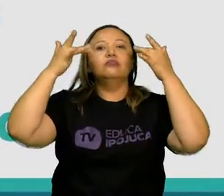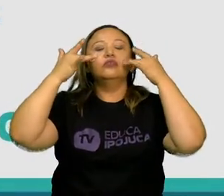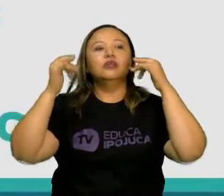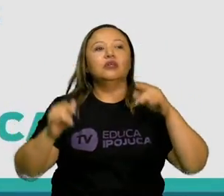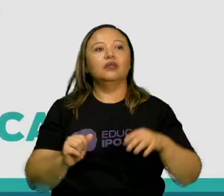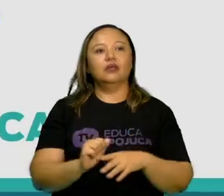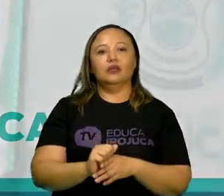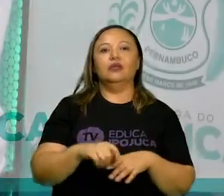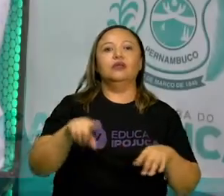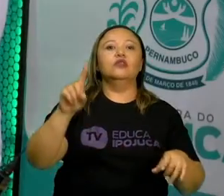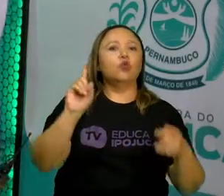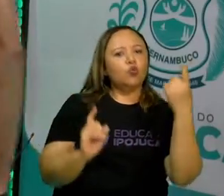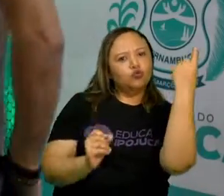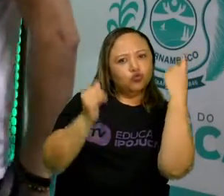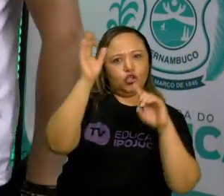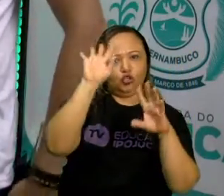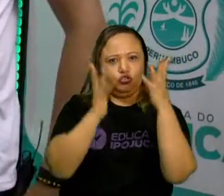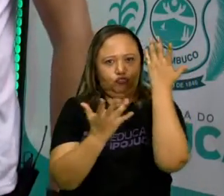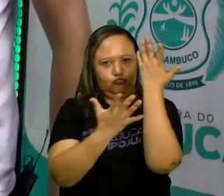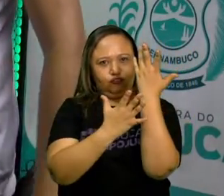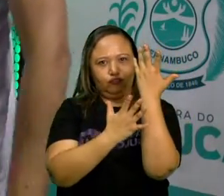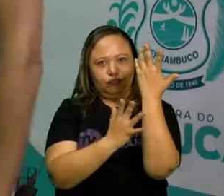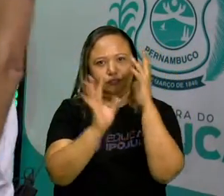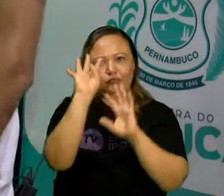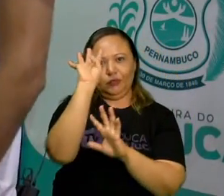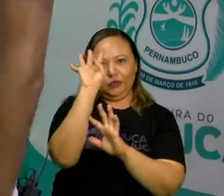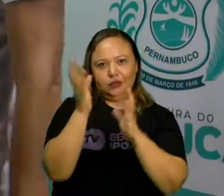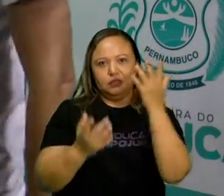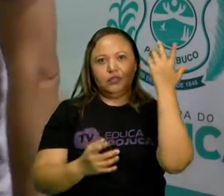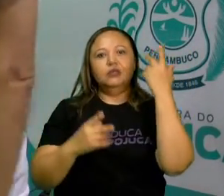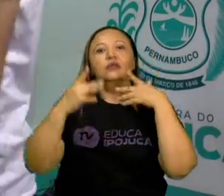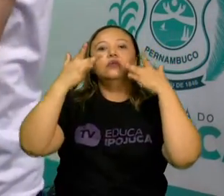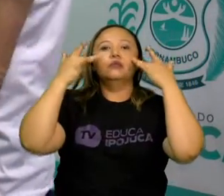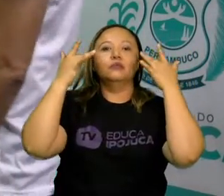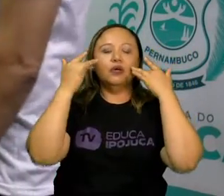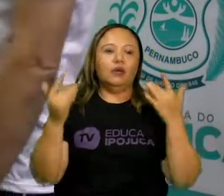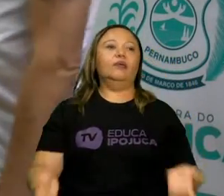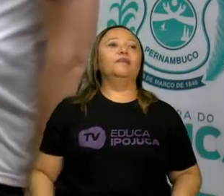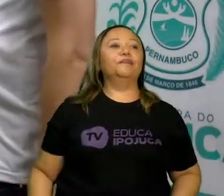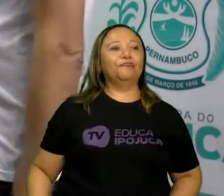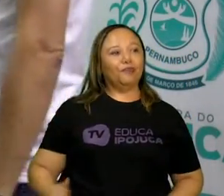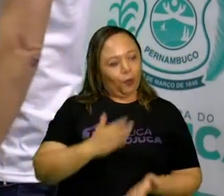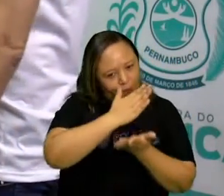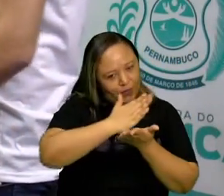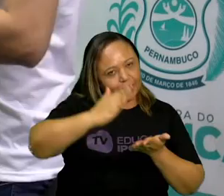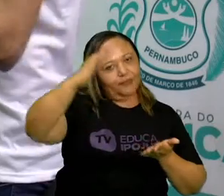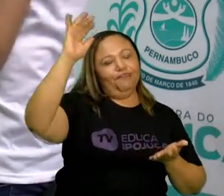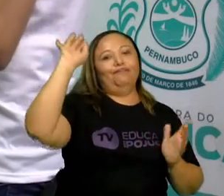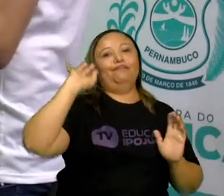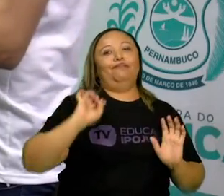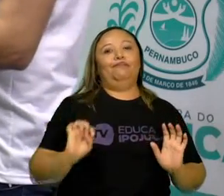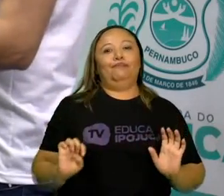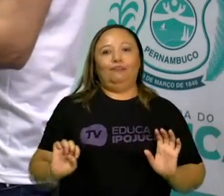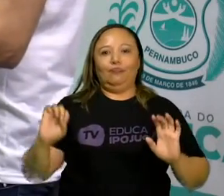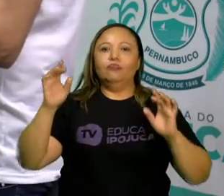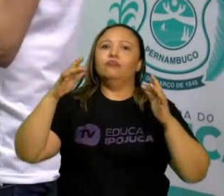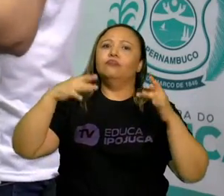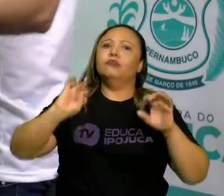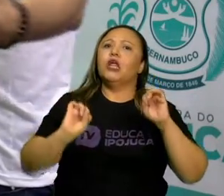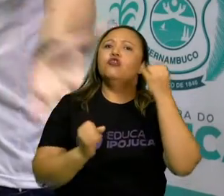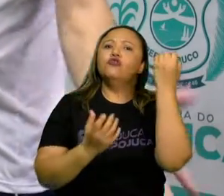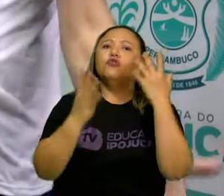a força do gesto bom nessa que eu tô inspirado bora um gesto